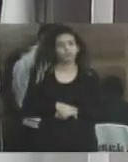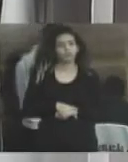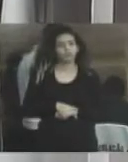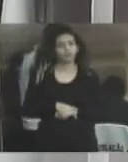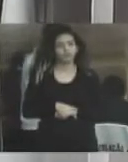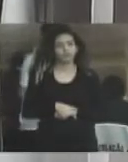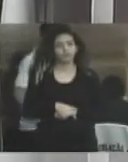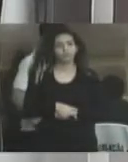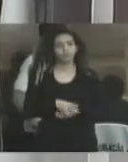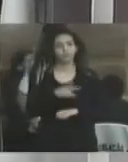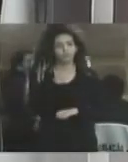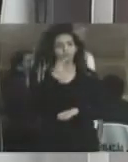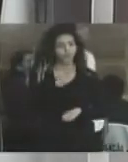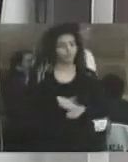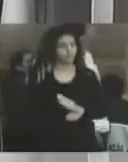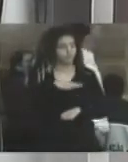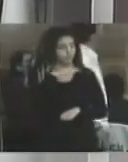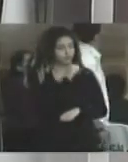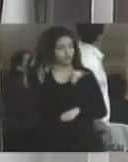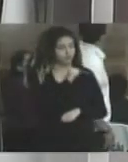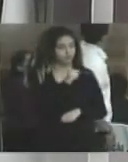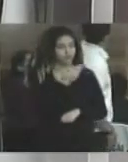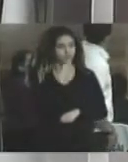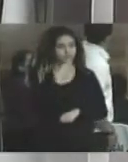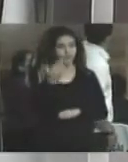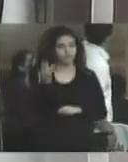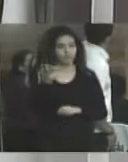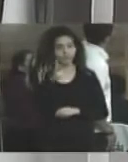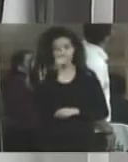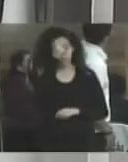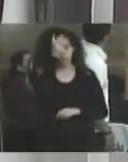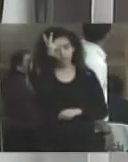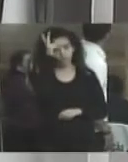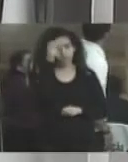ser mais breve para poder dar tempo. Ó, indico ao prefeito